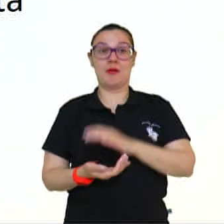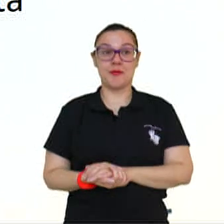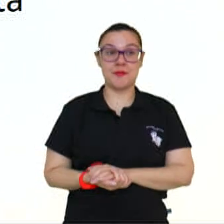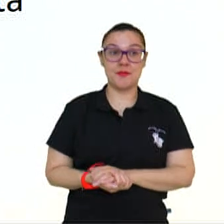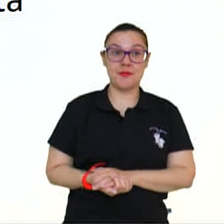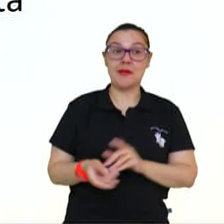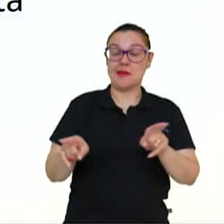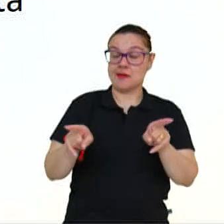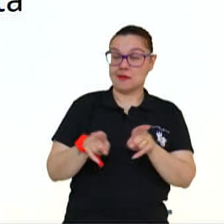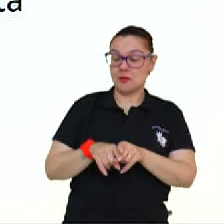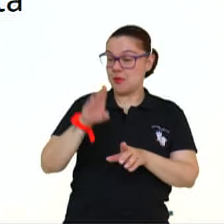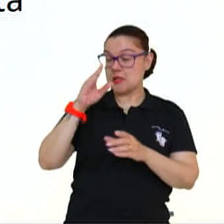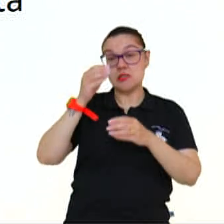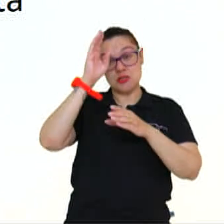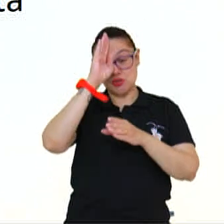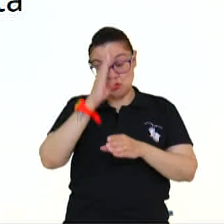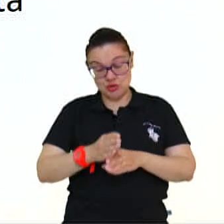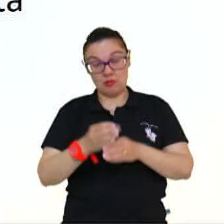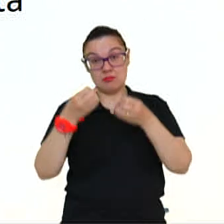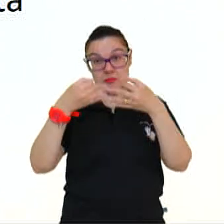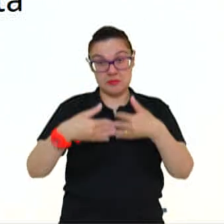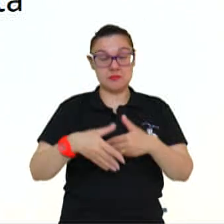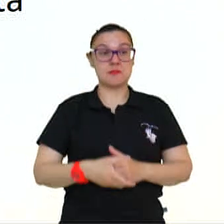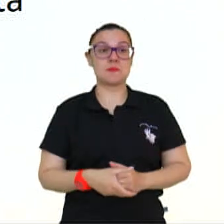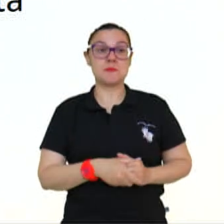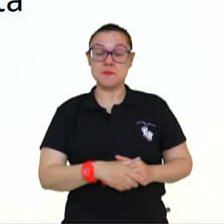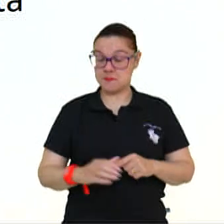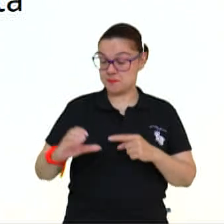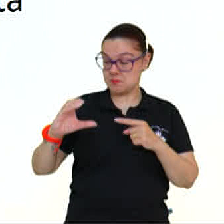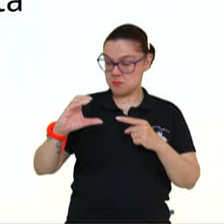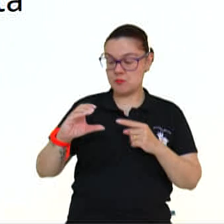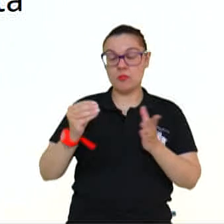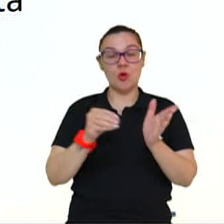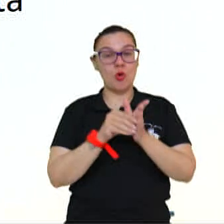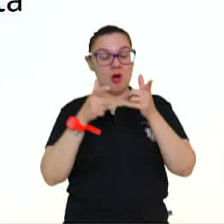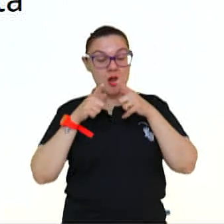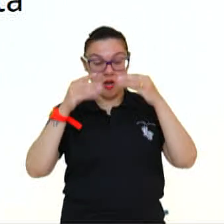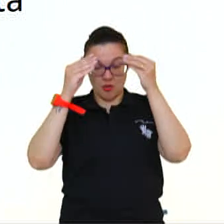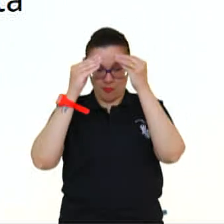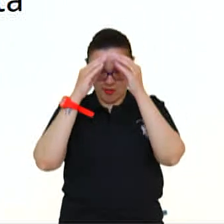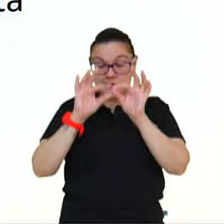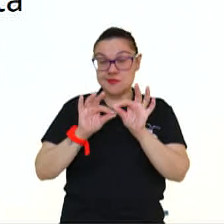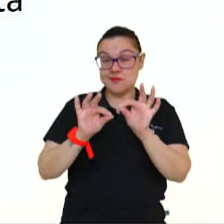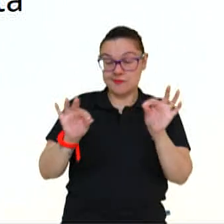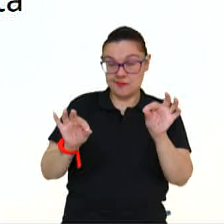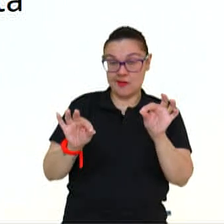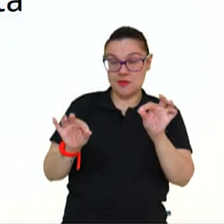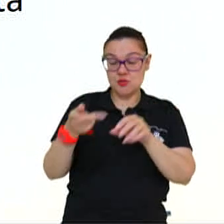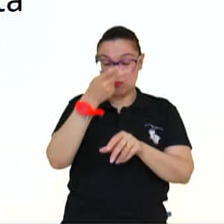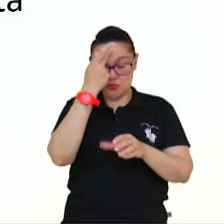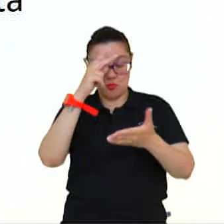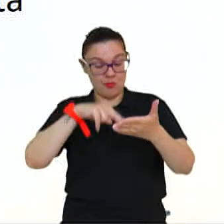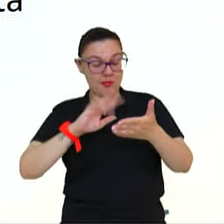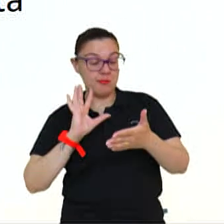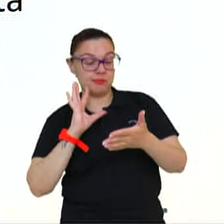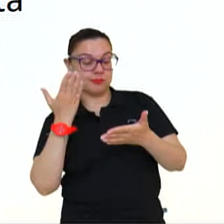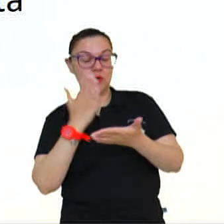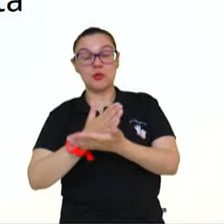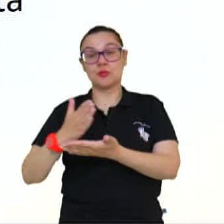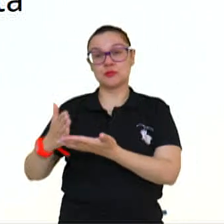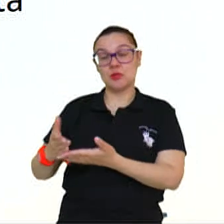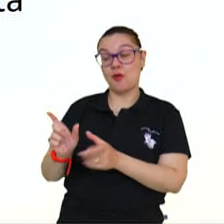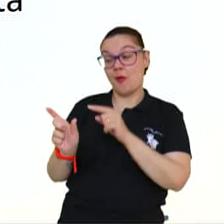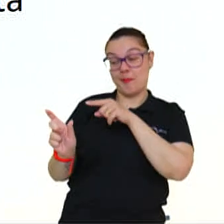e o predomínio do discurso direto, o que vocês acham? C. O emprego de linguagem acessível ao leitor e a abordagem de fatos do cotidiano.